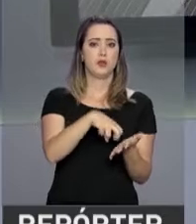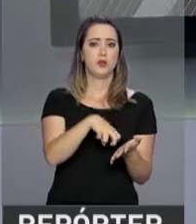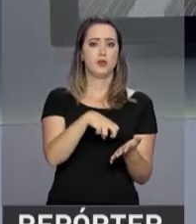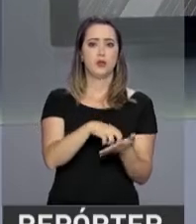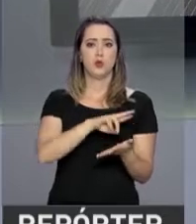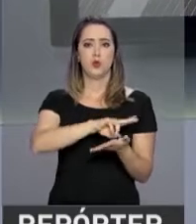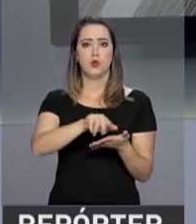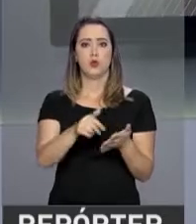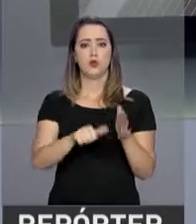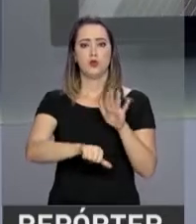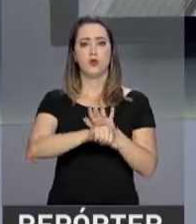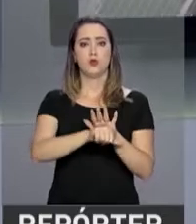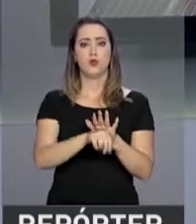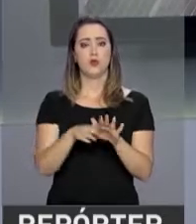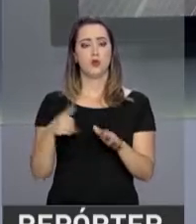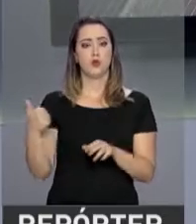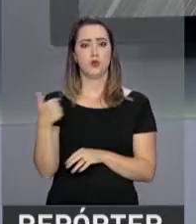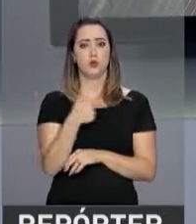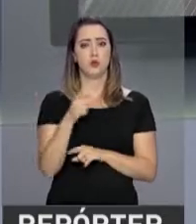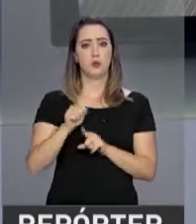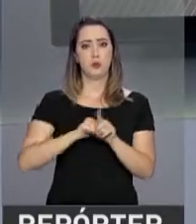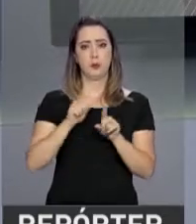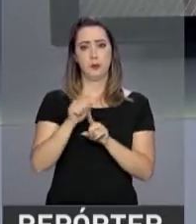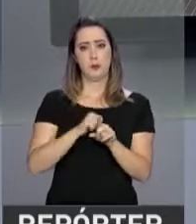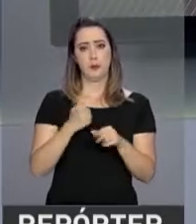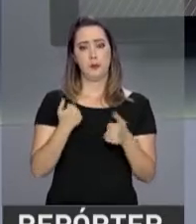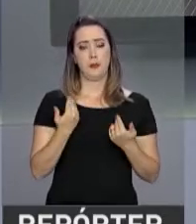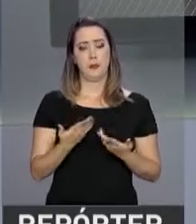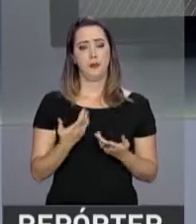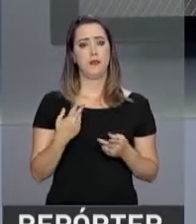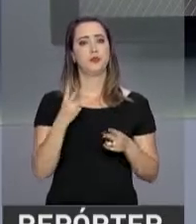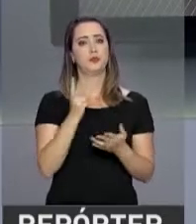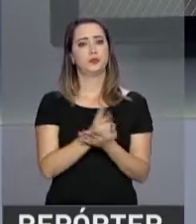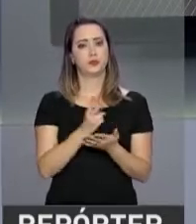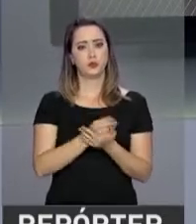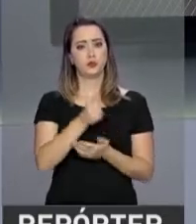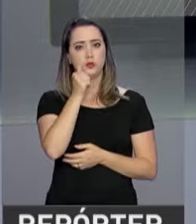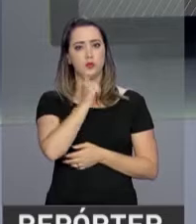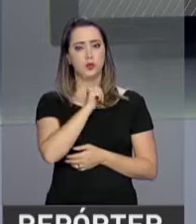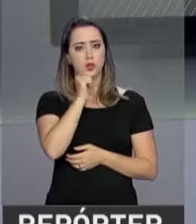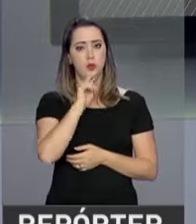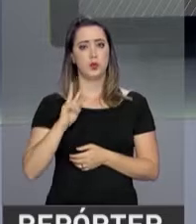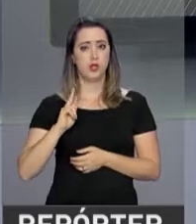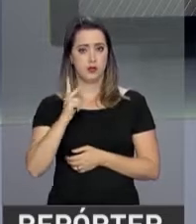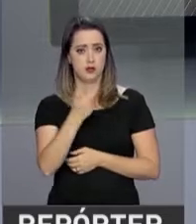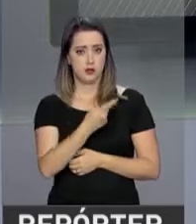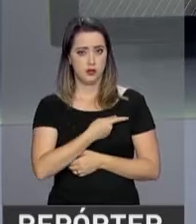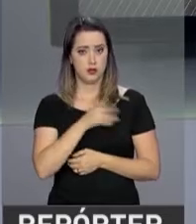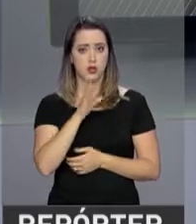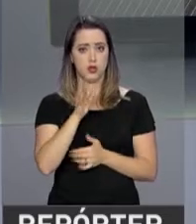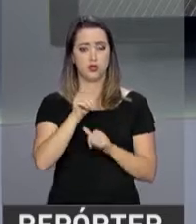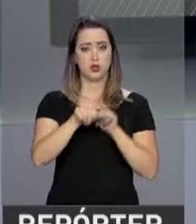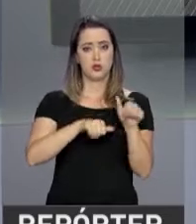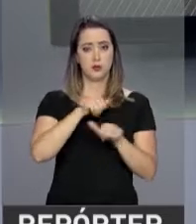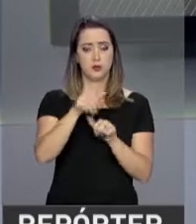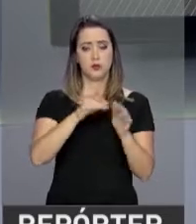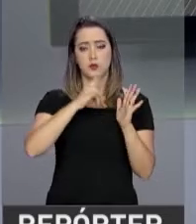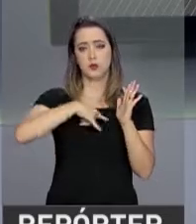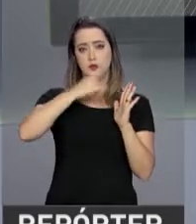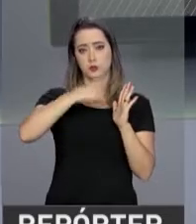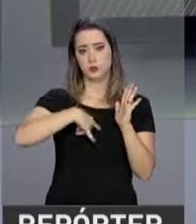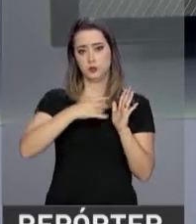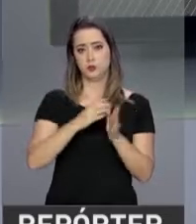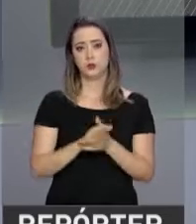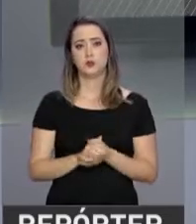com a prática de falta grave nos últimos 12 meses inclusive mulheres transexuais que já tenham concluído a alteração de